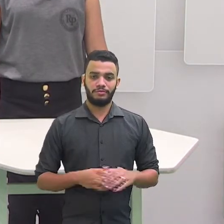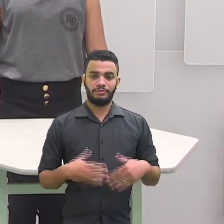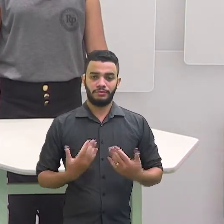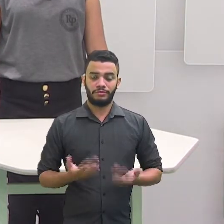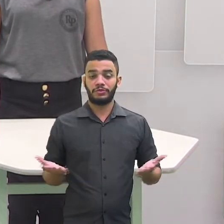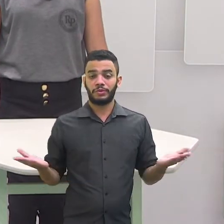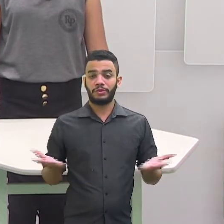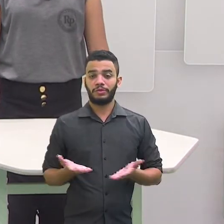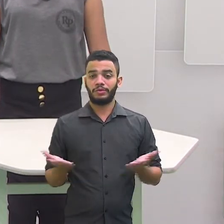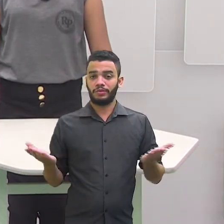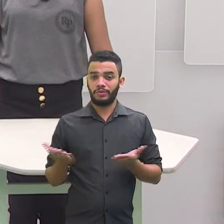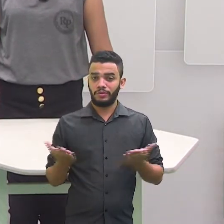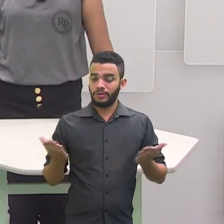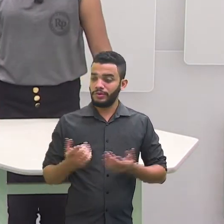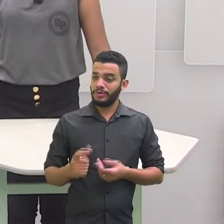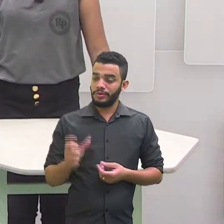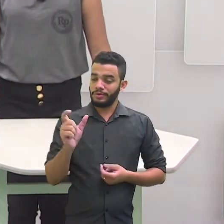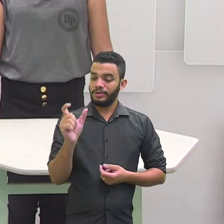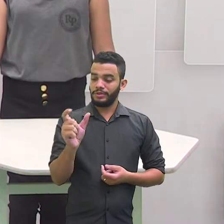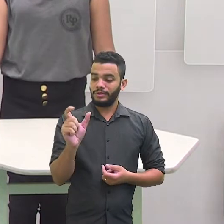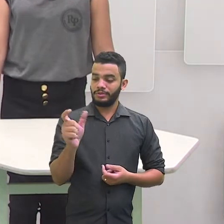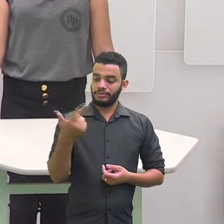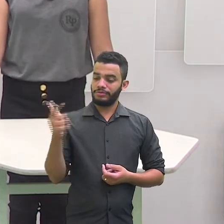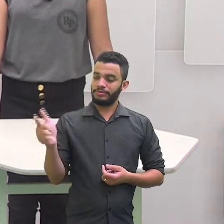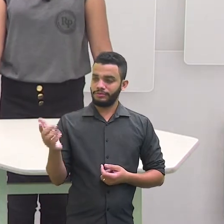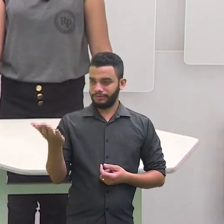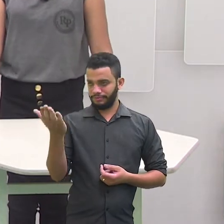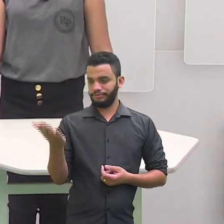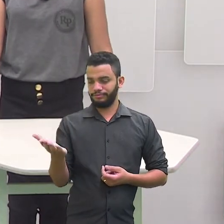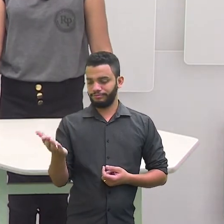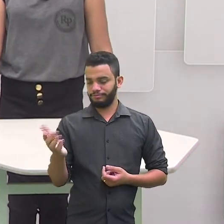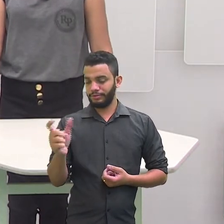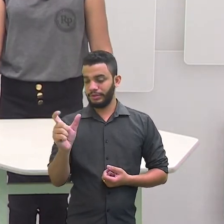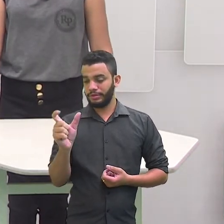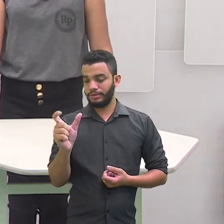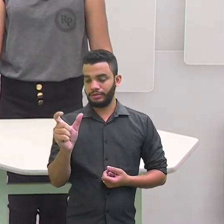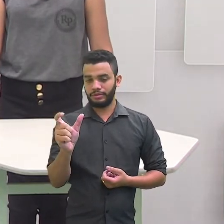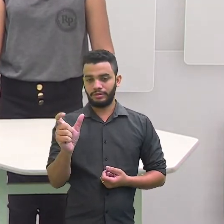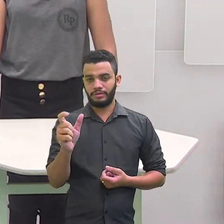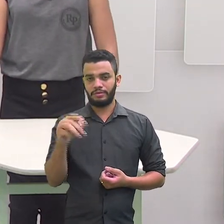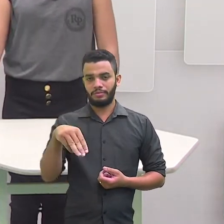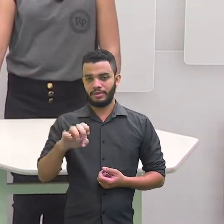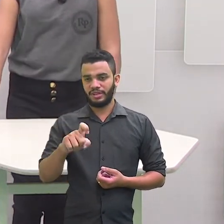Agora vamos para a próxima palavra. Nicole, mexendo.